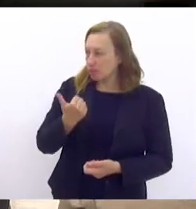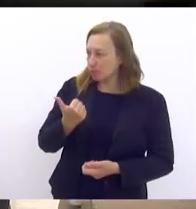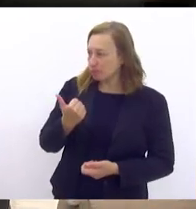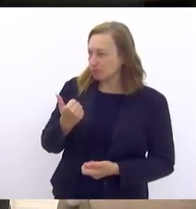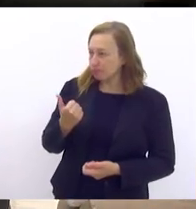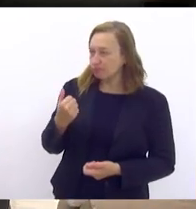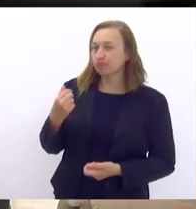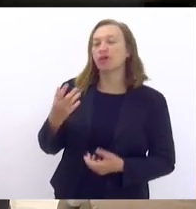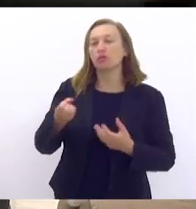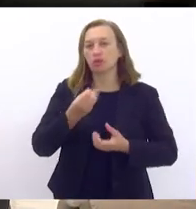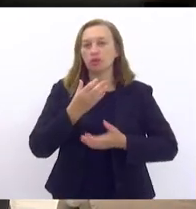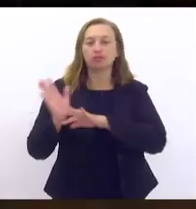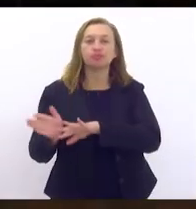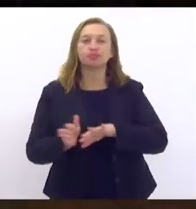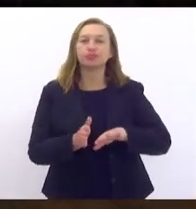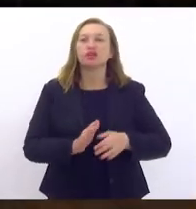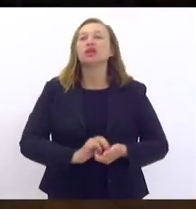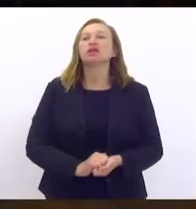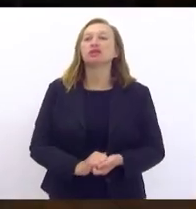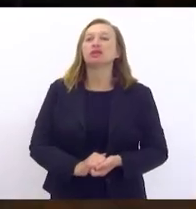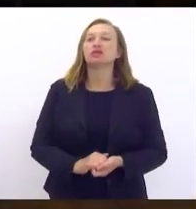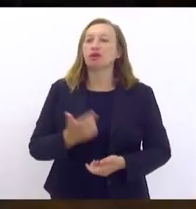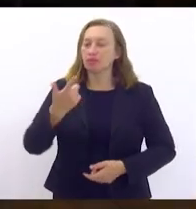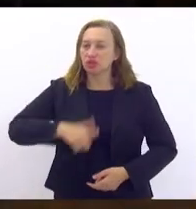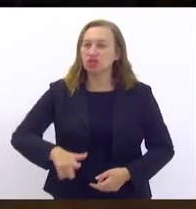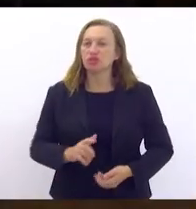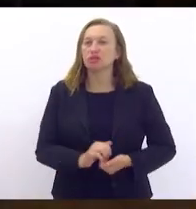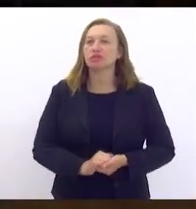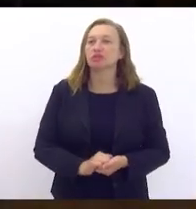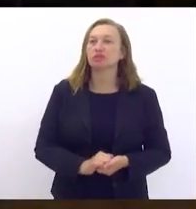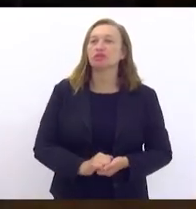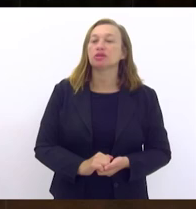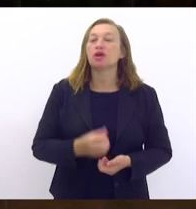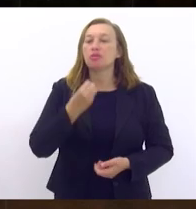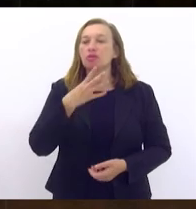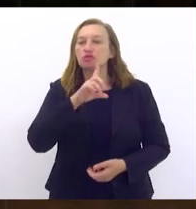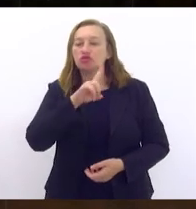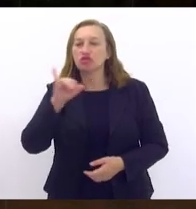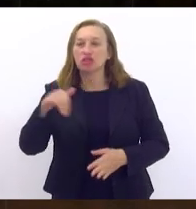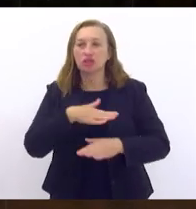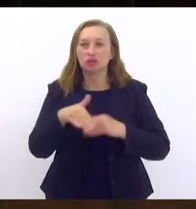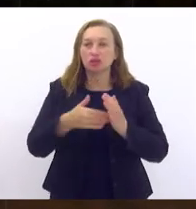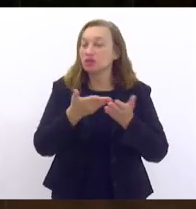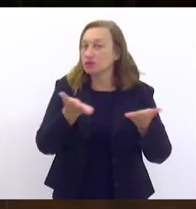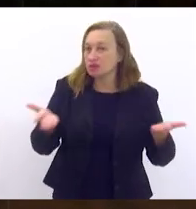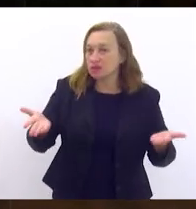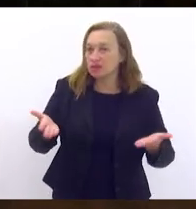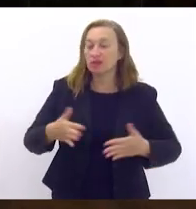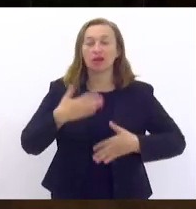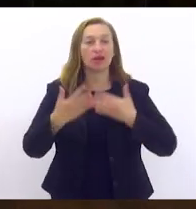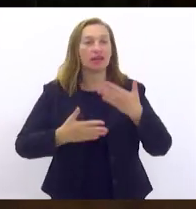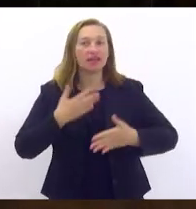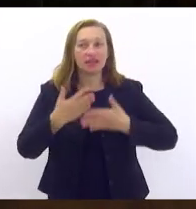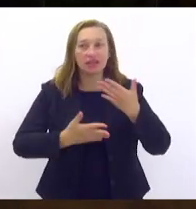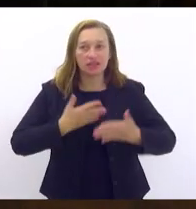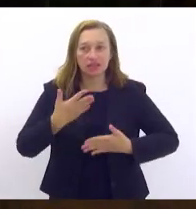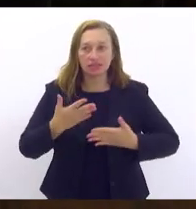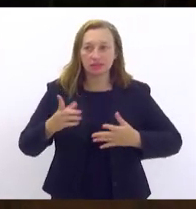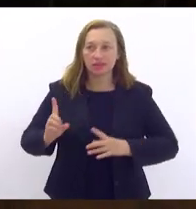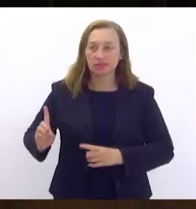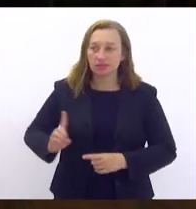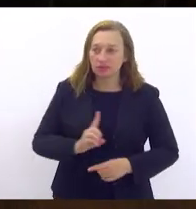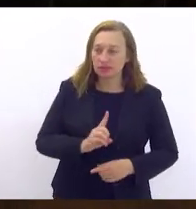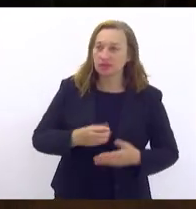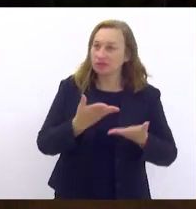ok então uma repetir bom dia a todos e todas presentes e É com grande satisfação que me dirijo